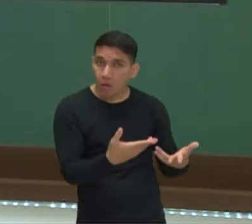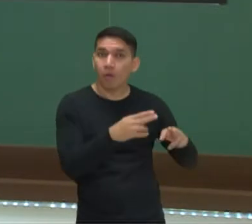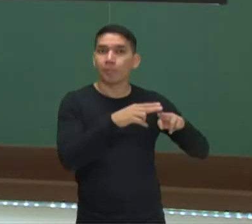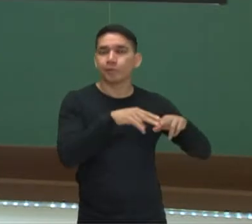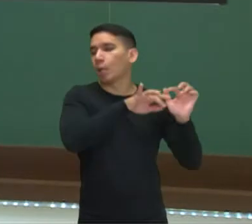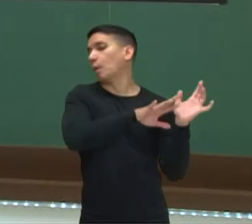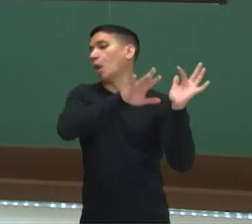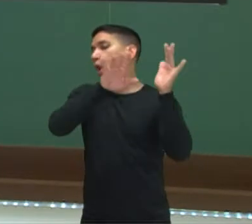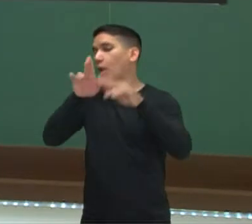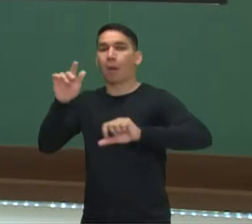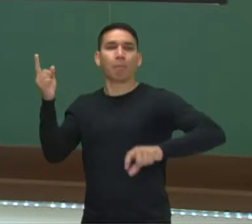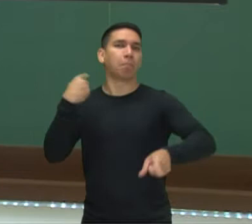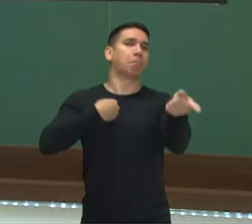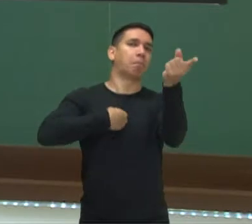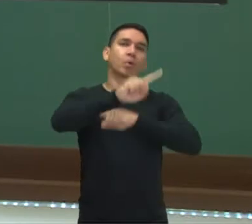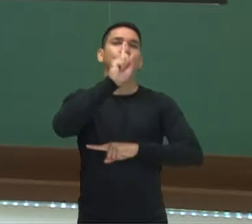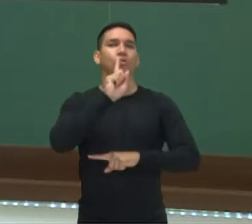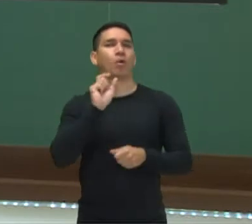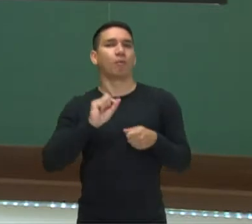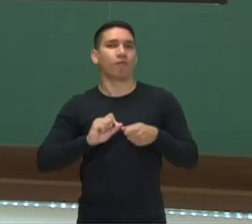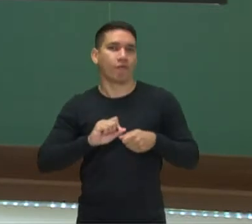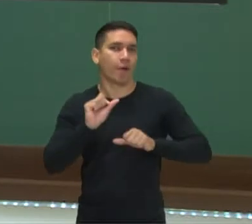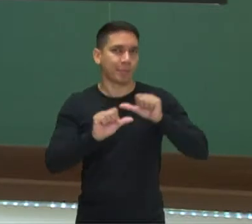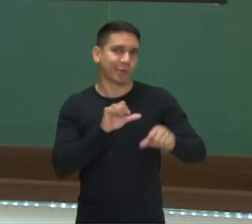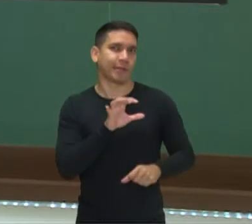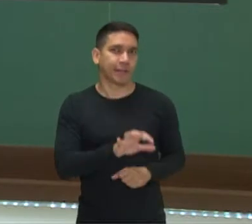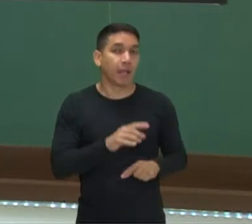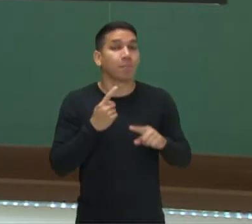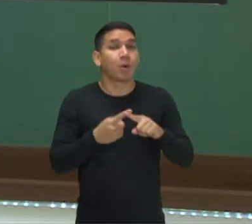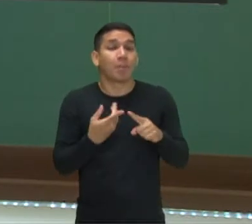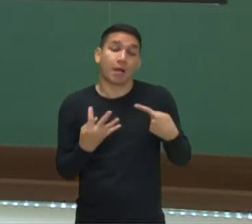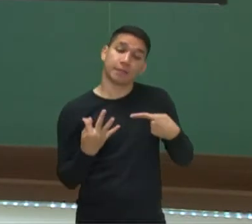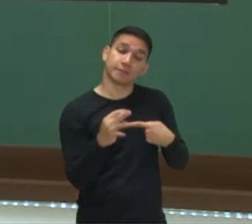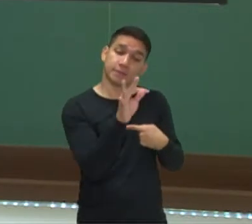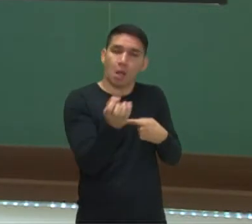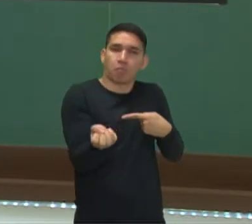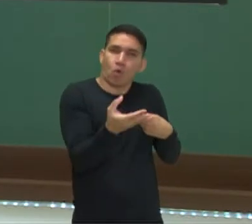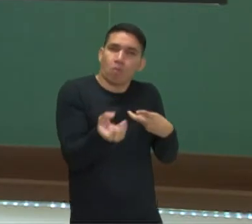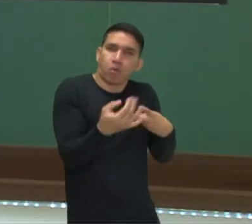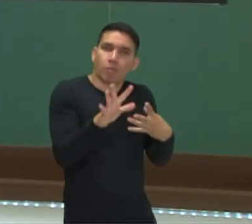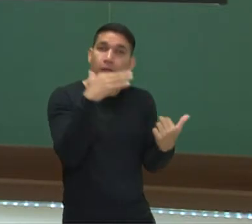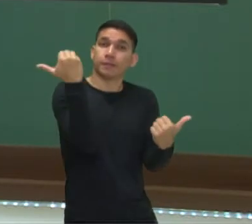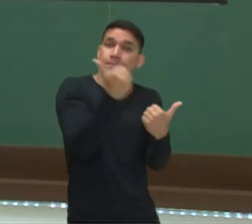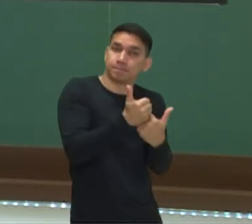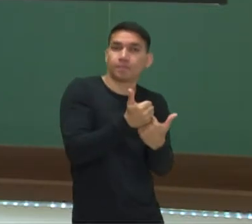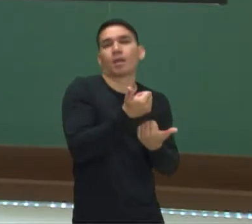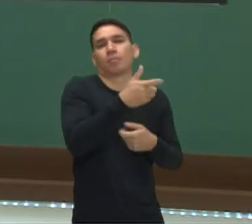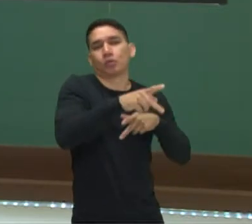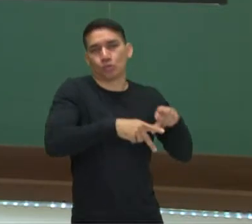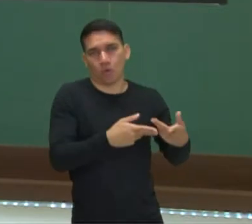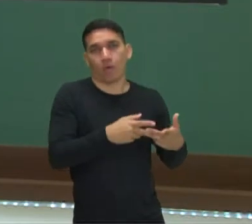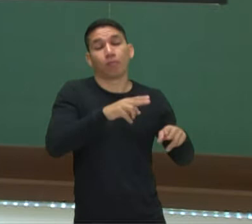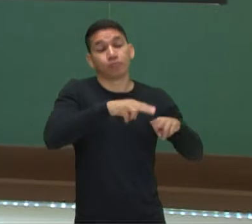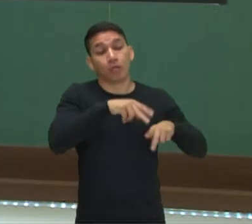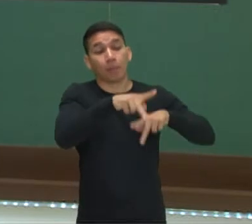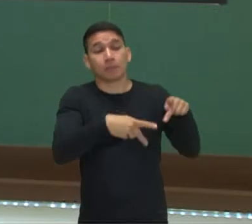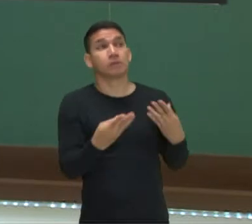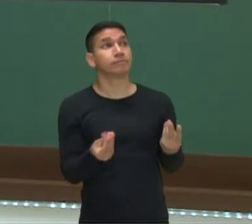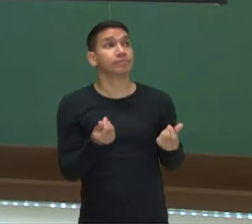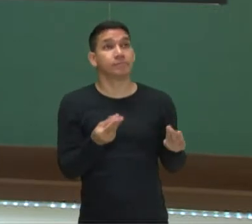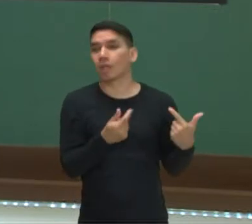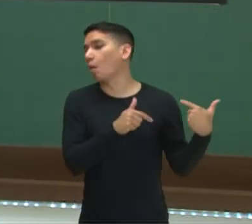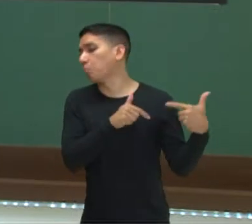uma mudança, né, pela modernização, e a alta produtividade